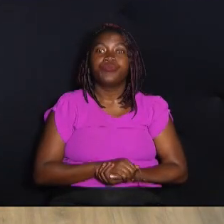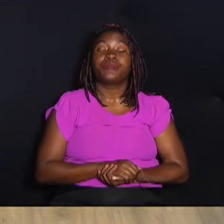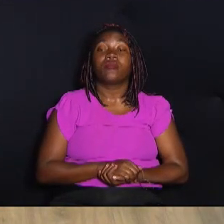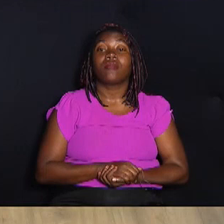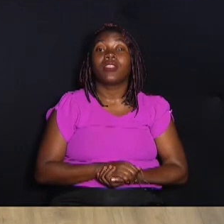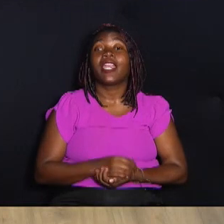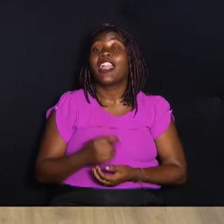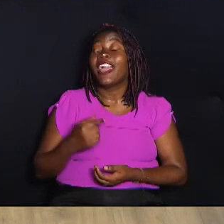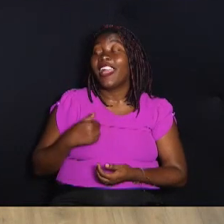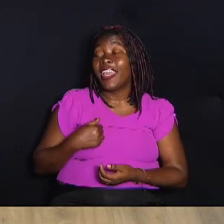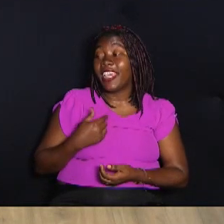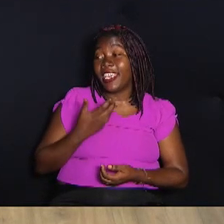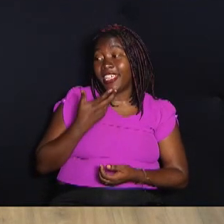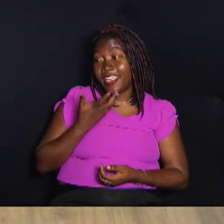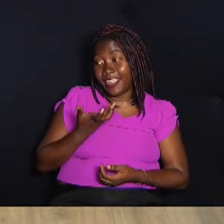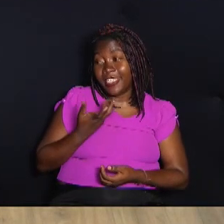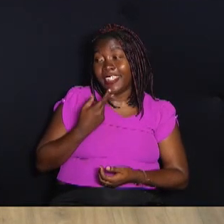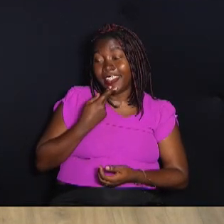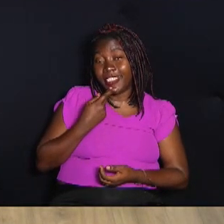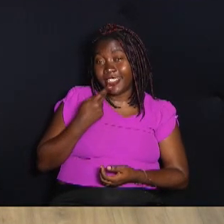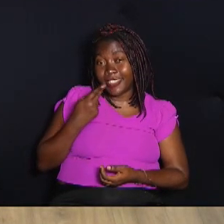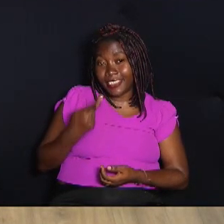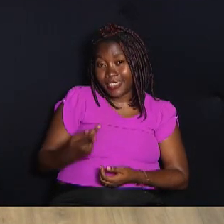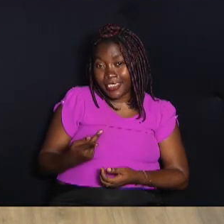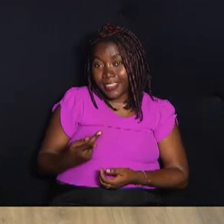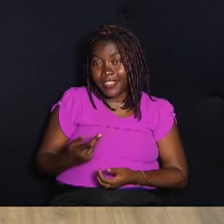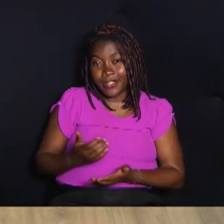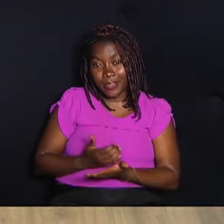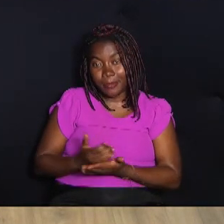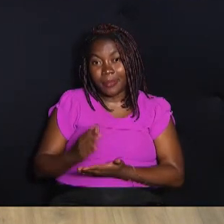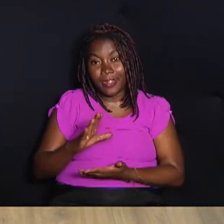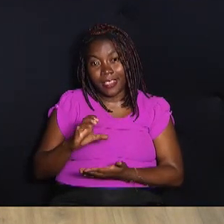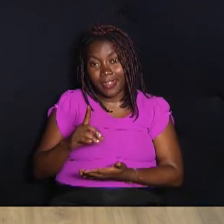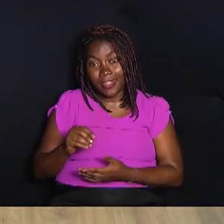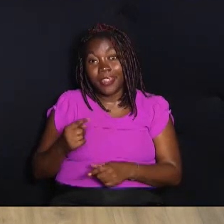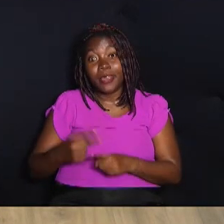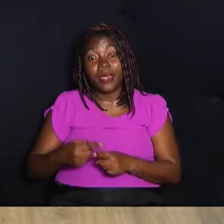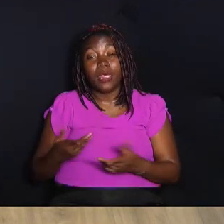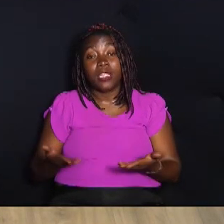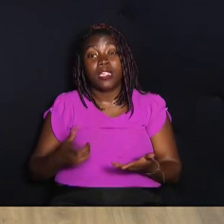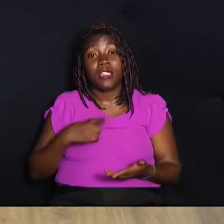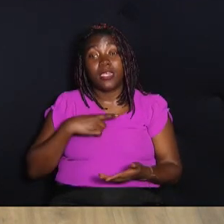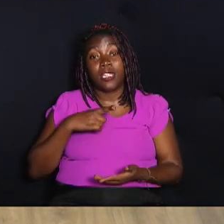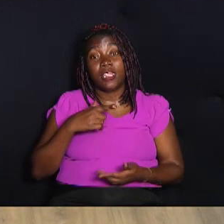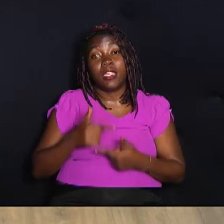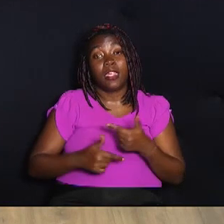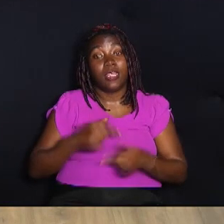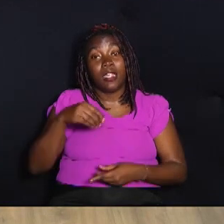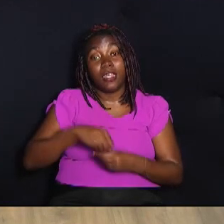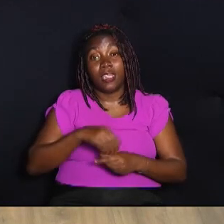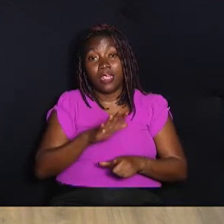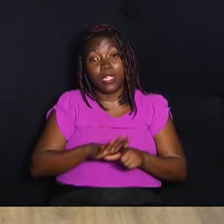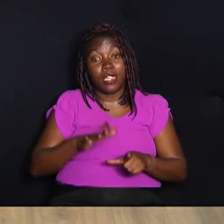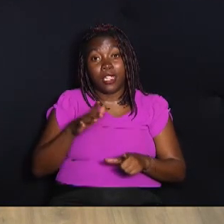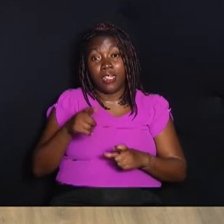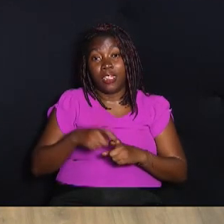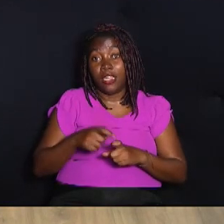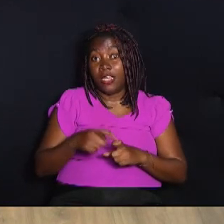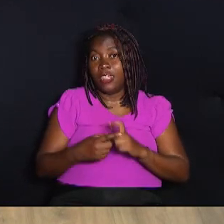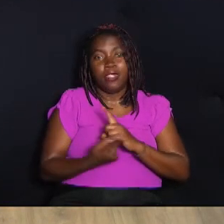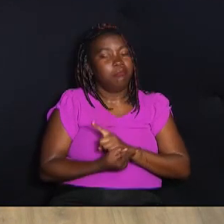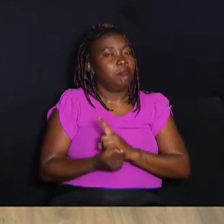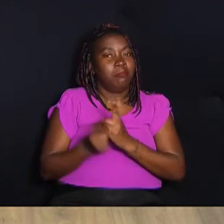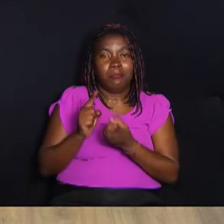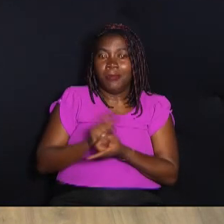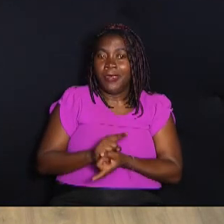quis dizer com a minha colocação de não começar tão cedo, que hoje a gente tem trabalhos dentro da área médica que eles contraindicam. Né? A criança